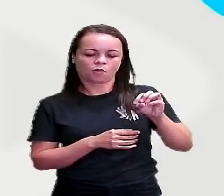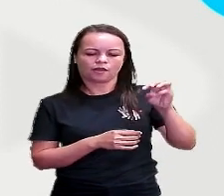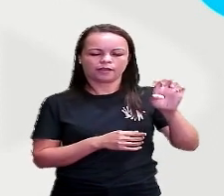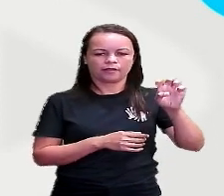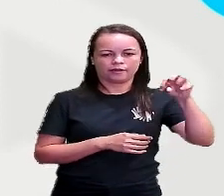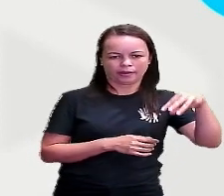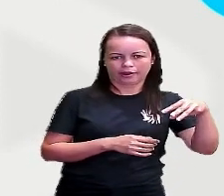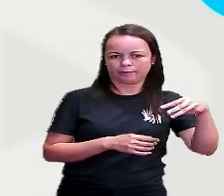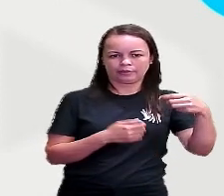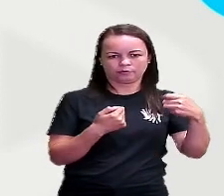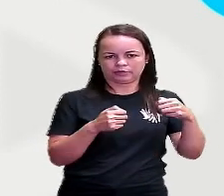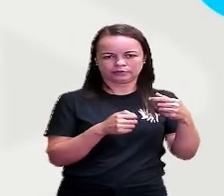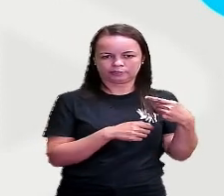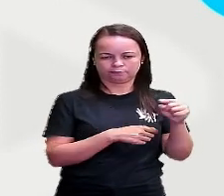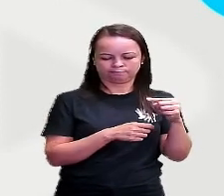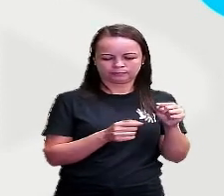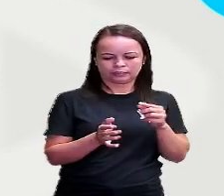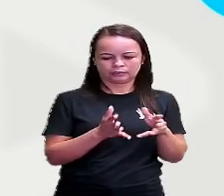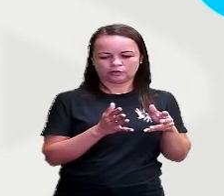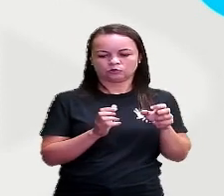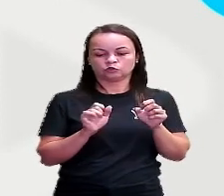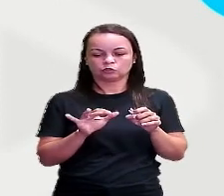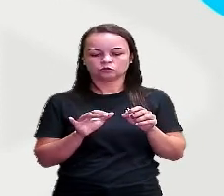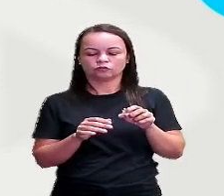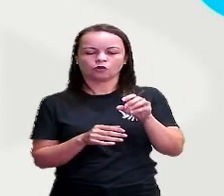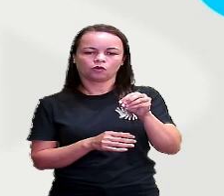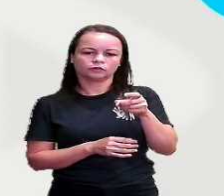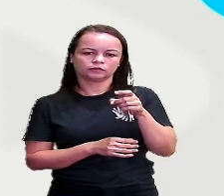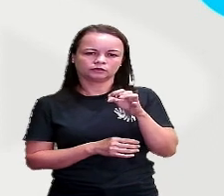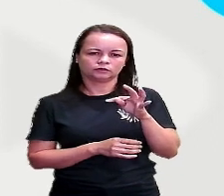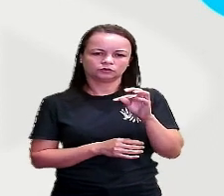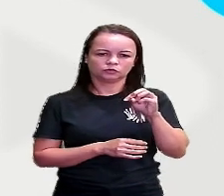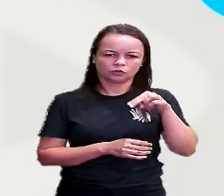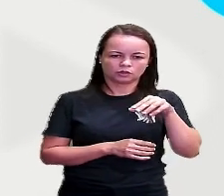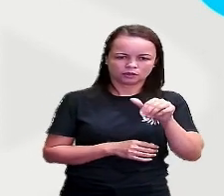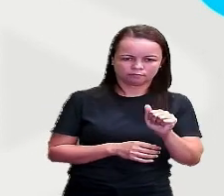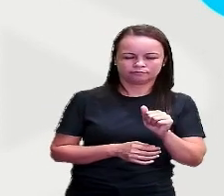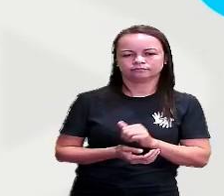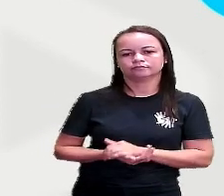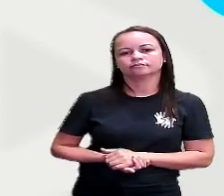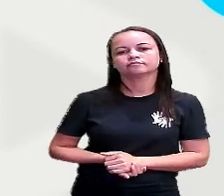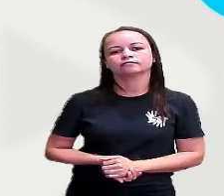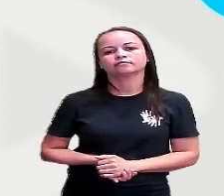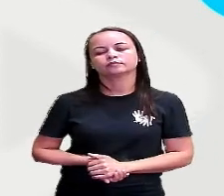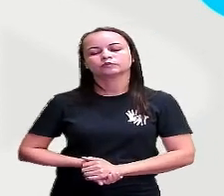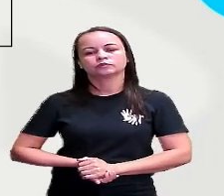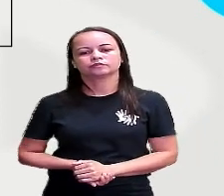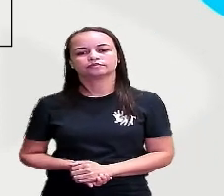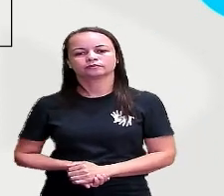terminam assim são acentuadas se for oxítona. Então, vamos lá.